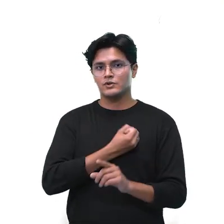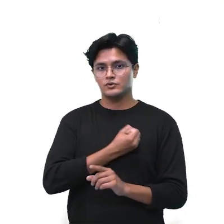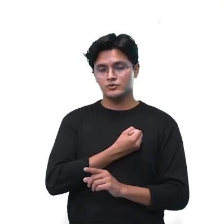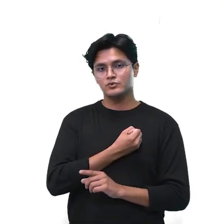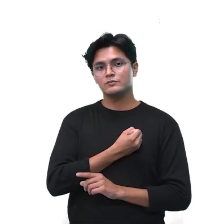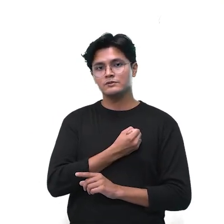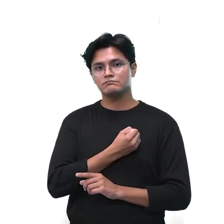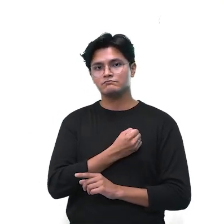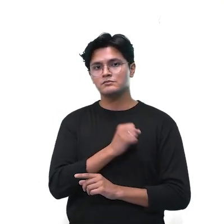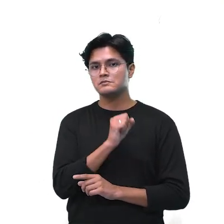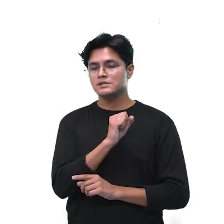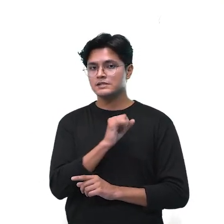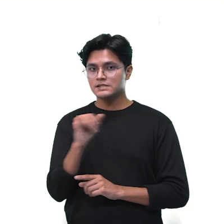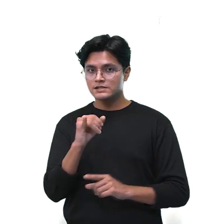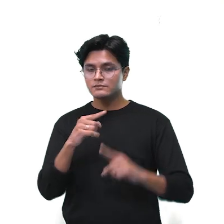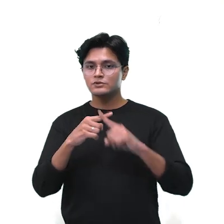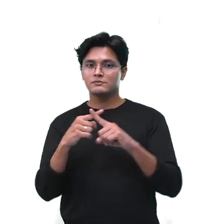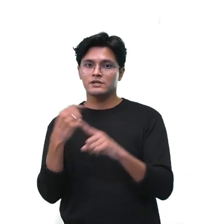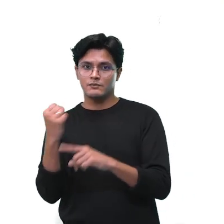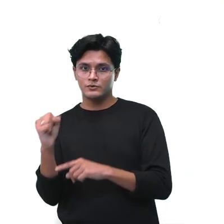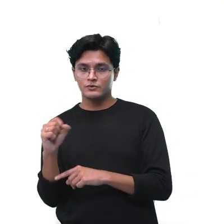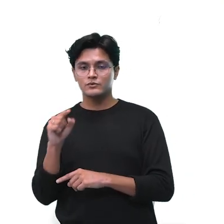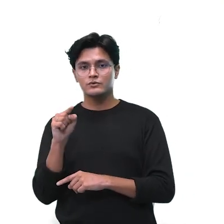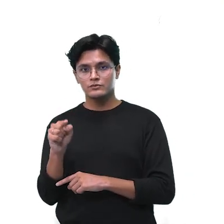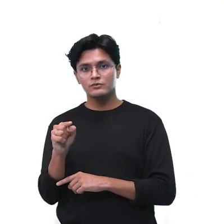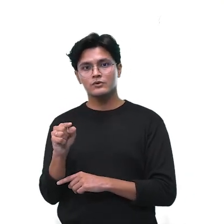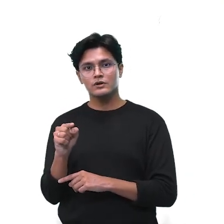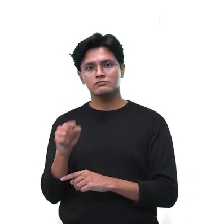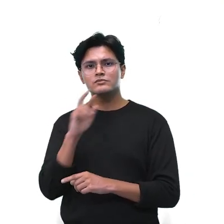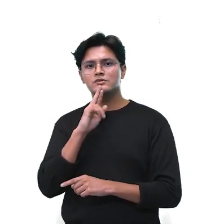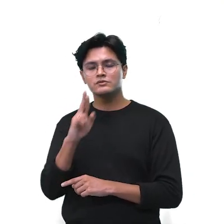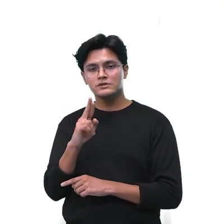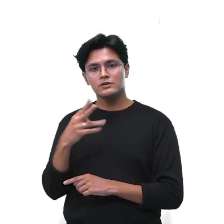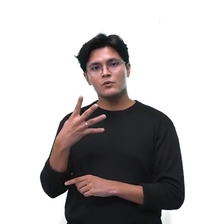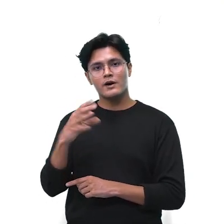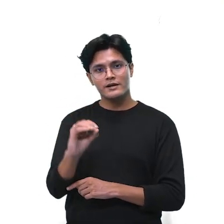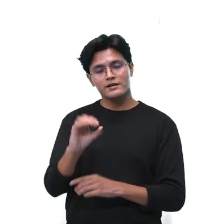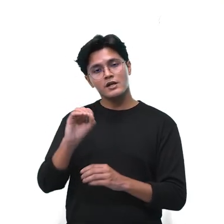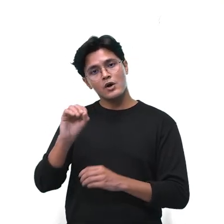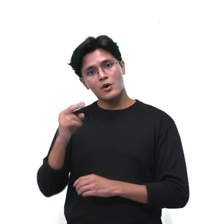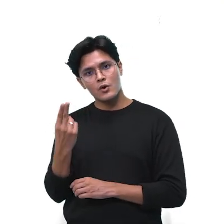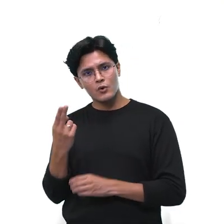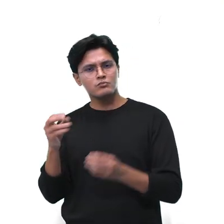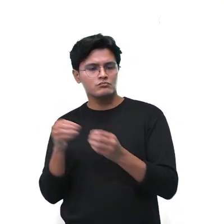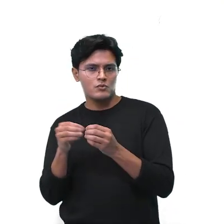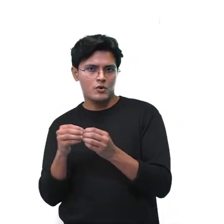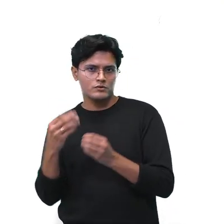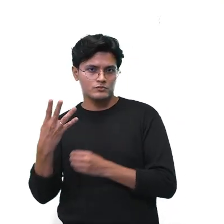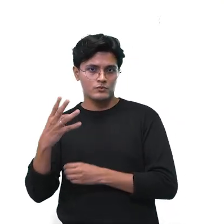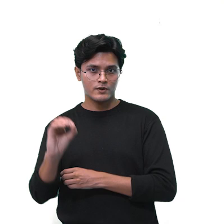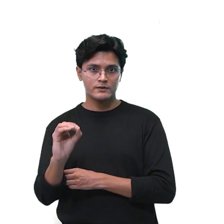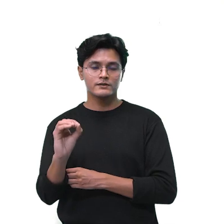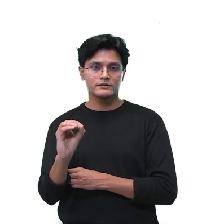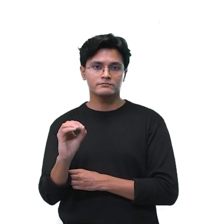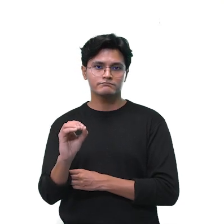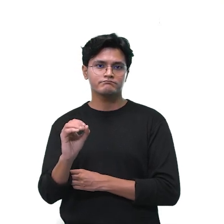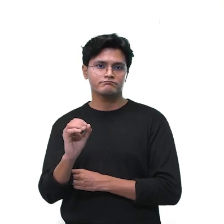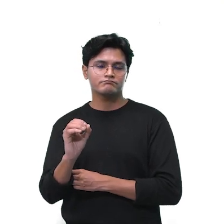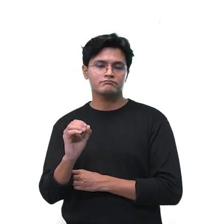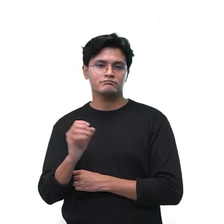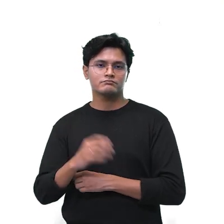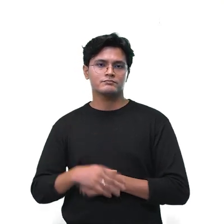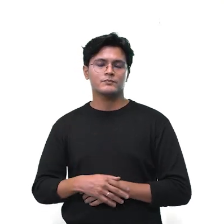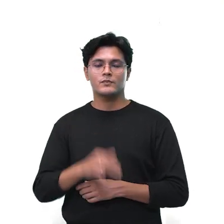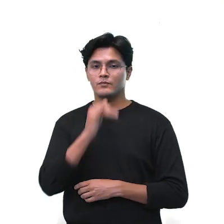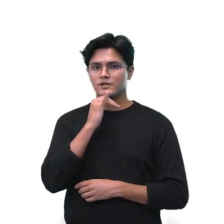8, dê 40 ou pelo menos próximo de 40. E esse número, ó, se eu colocar o 8,